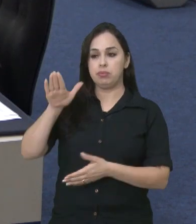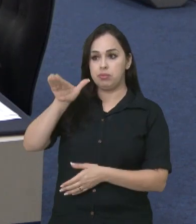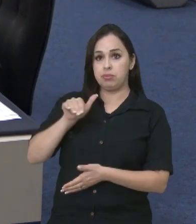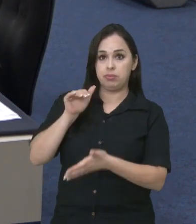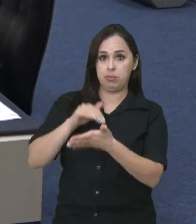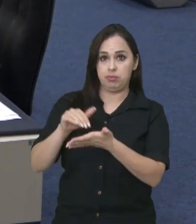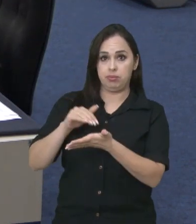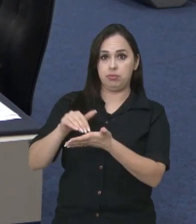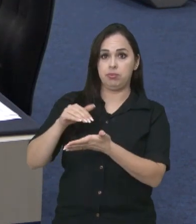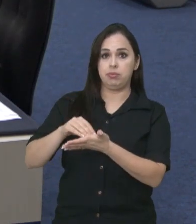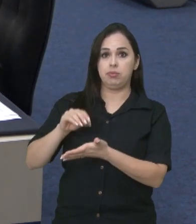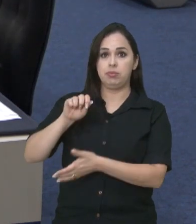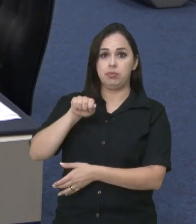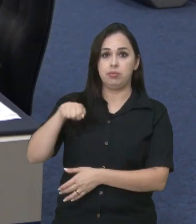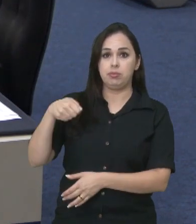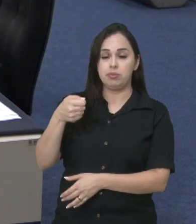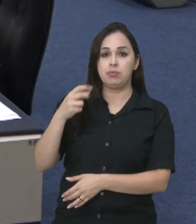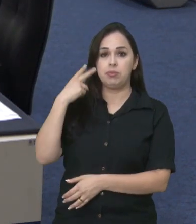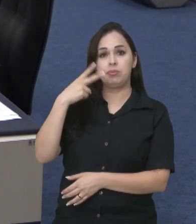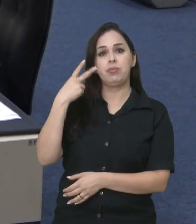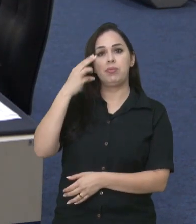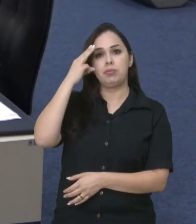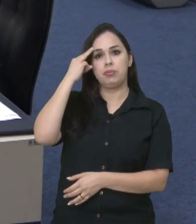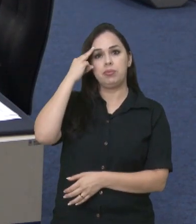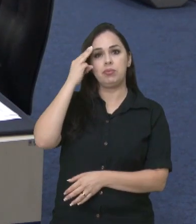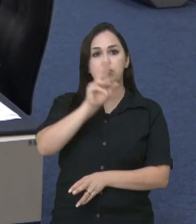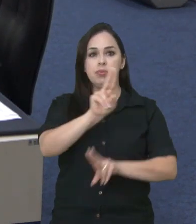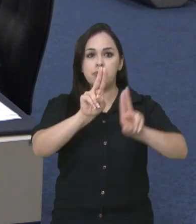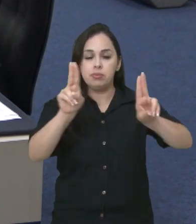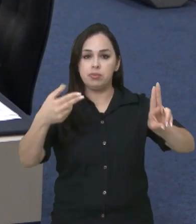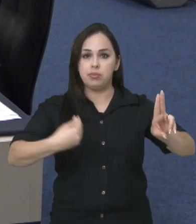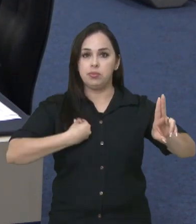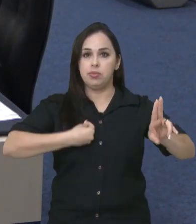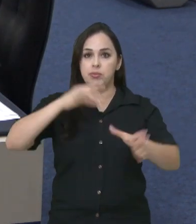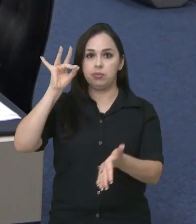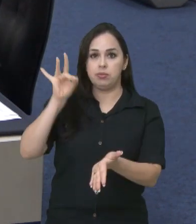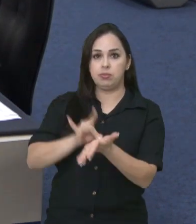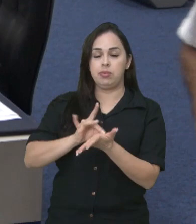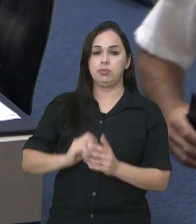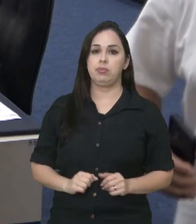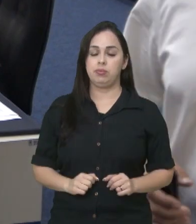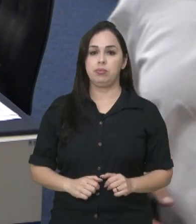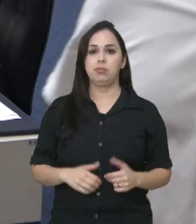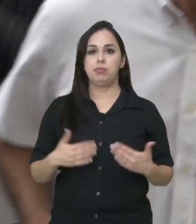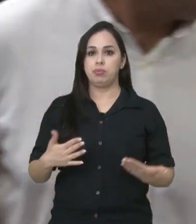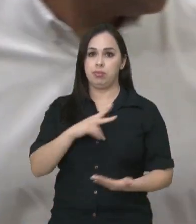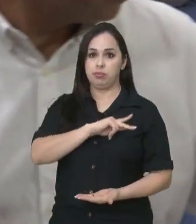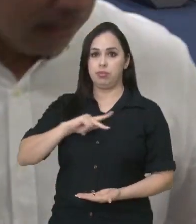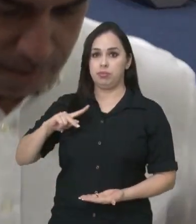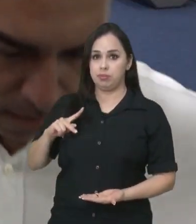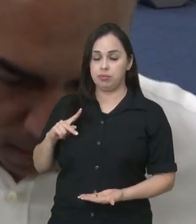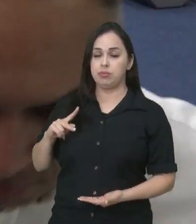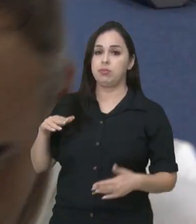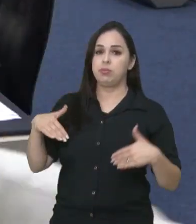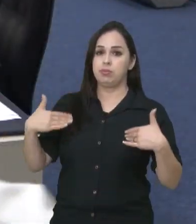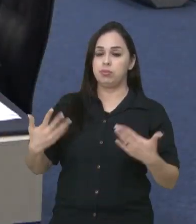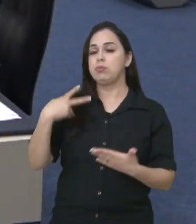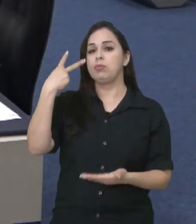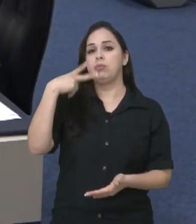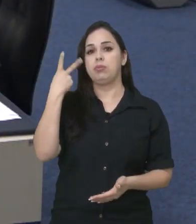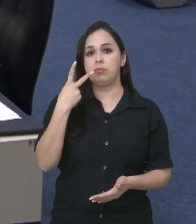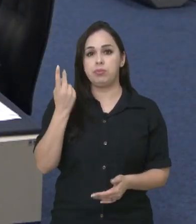Convoco o senhor secretário, vereador Marcelo Garcia, para fazer verificação de presença. Senhor presidente, estão presentes os